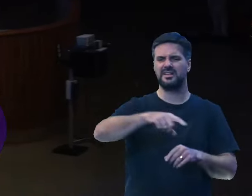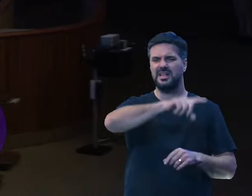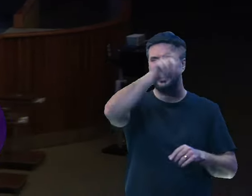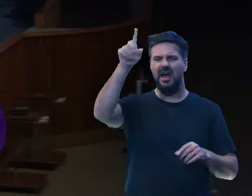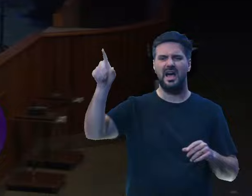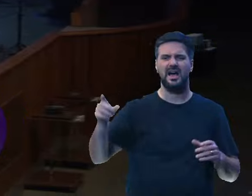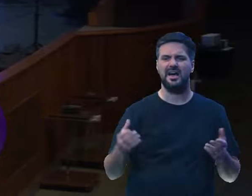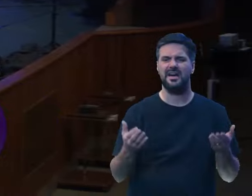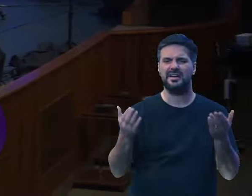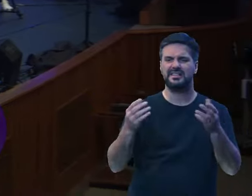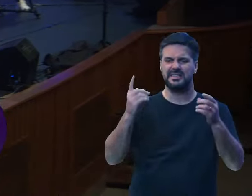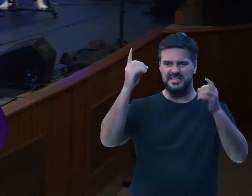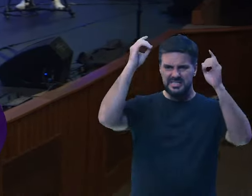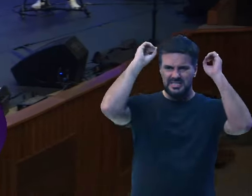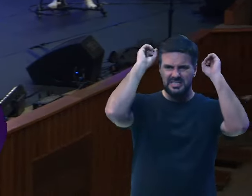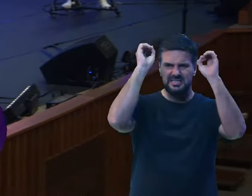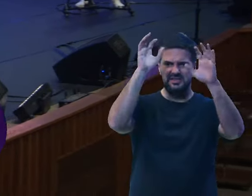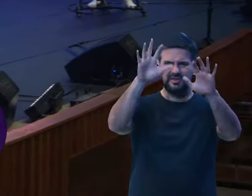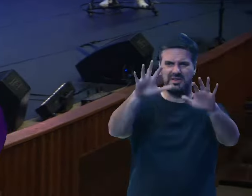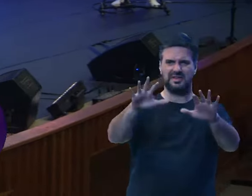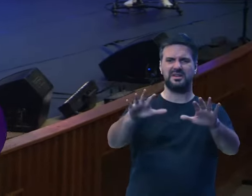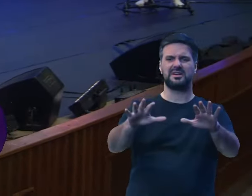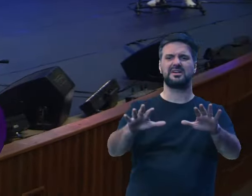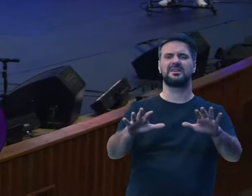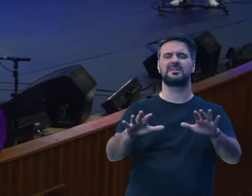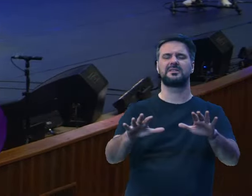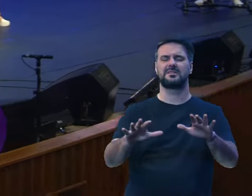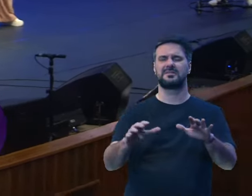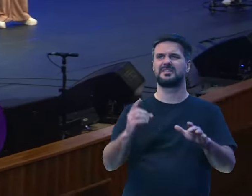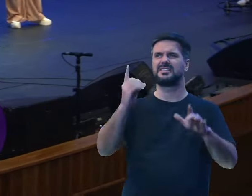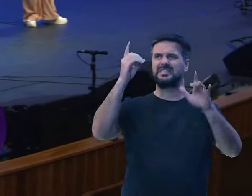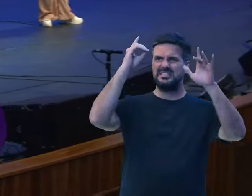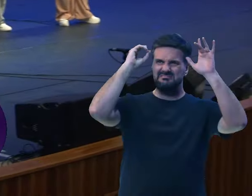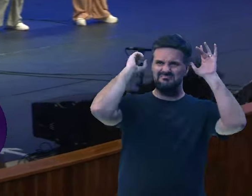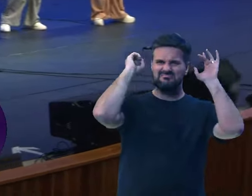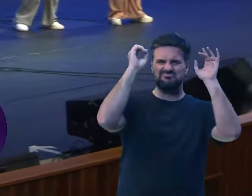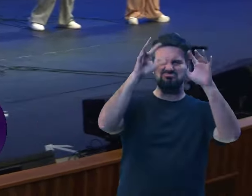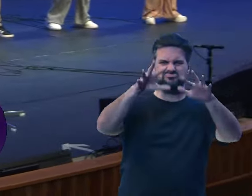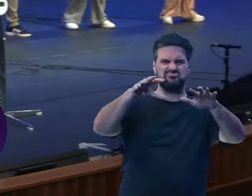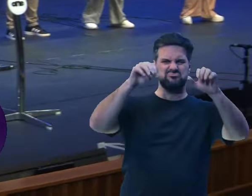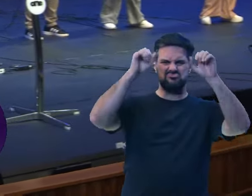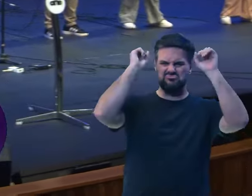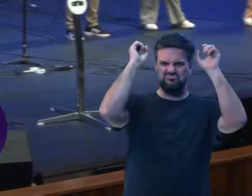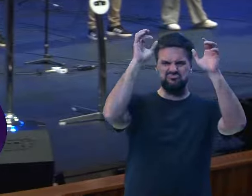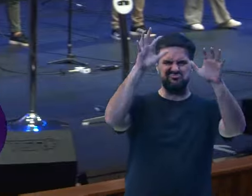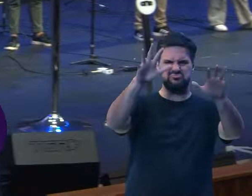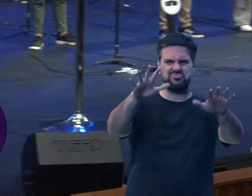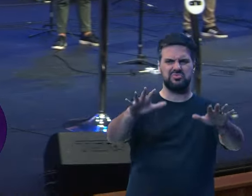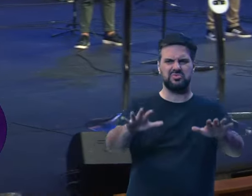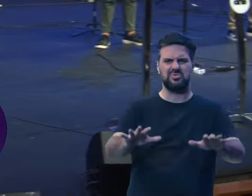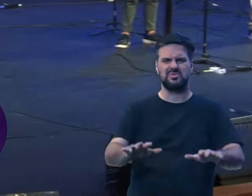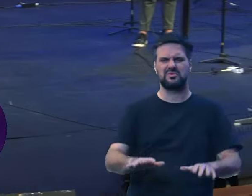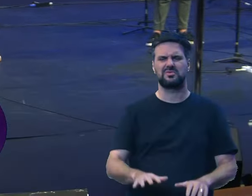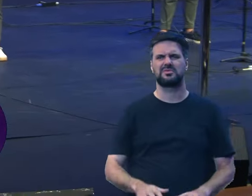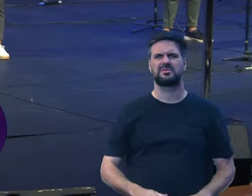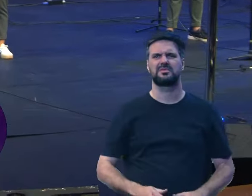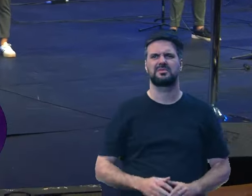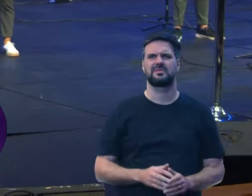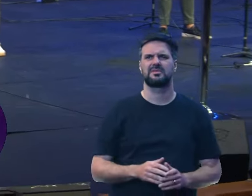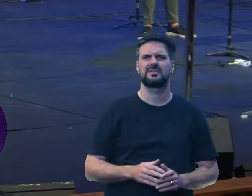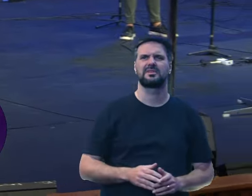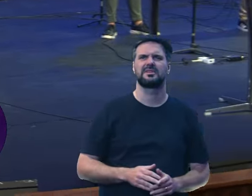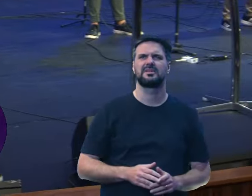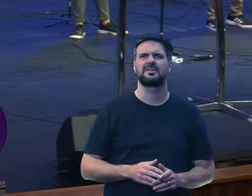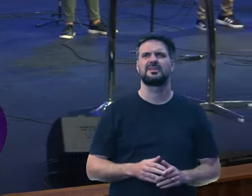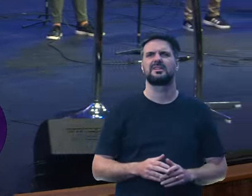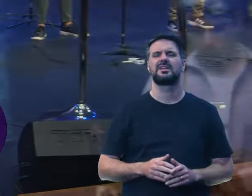te abençoe. Deus te abençoe, filha. Deus te abençoe. Deus te abençoe, querido. Ah,